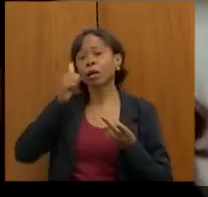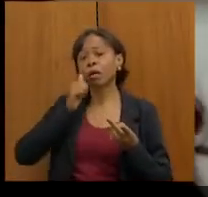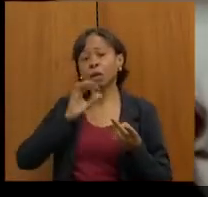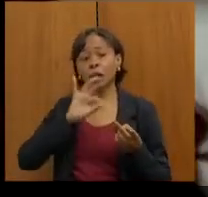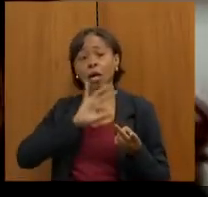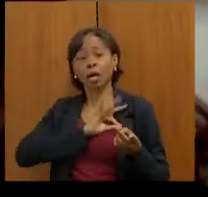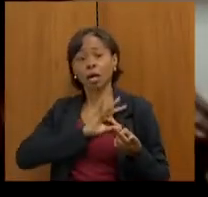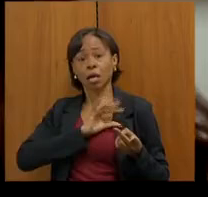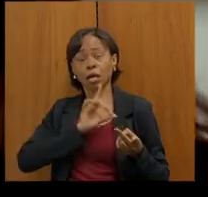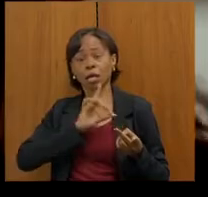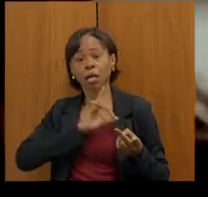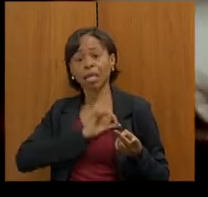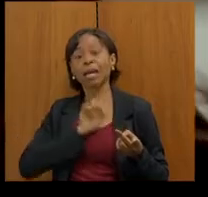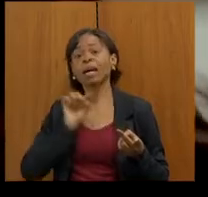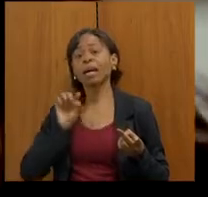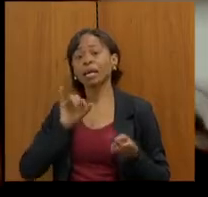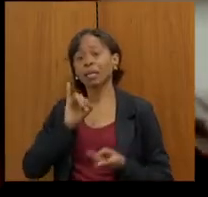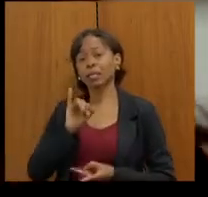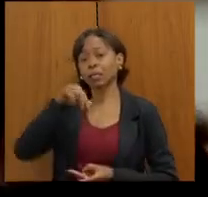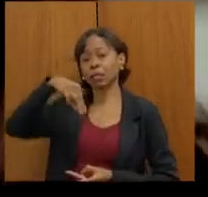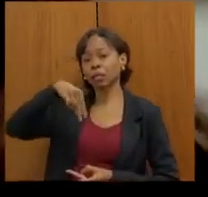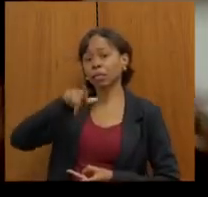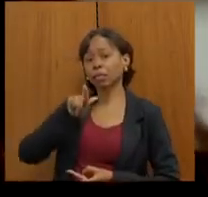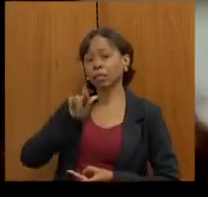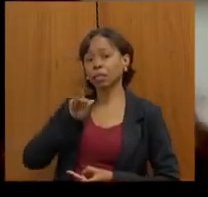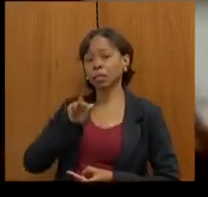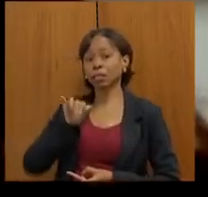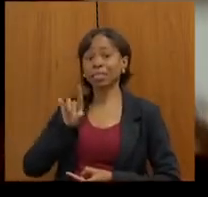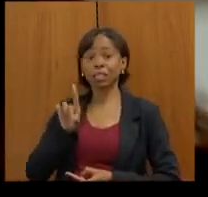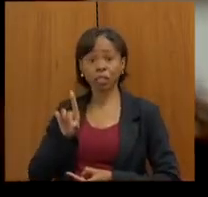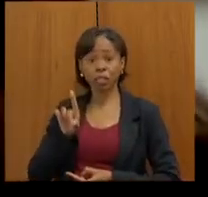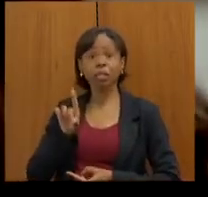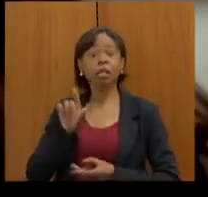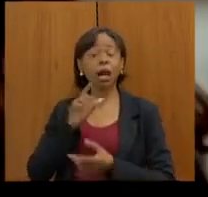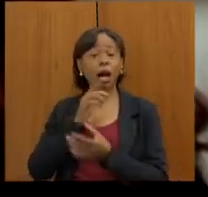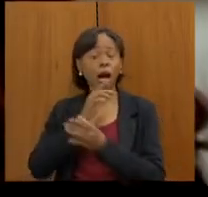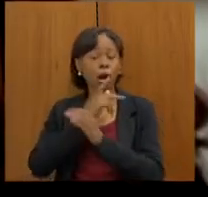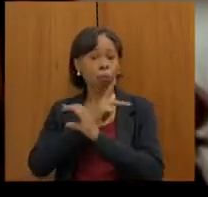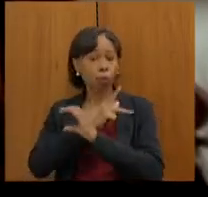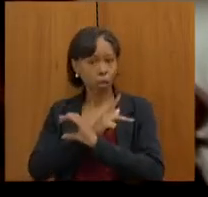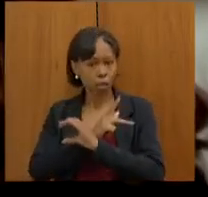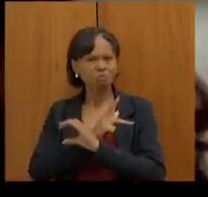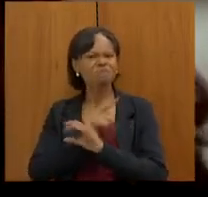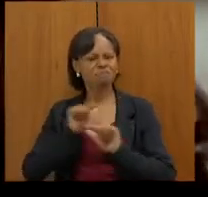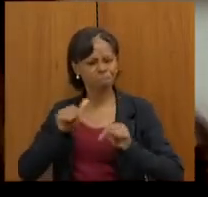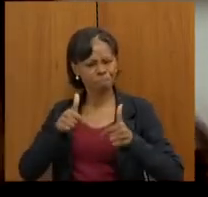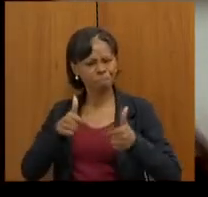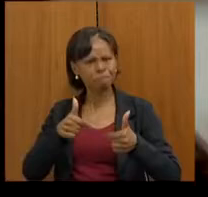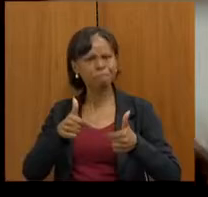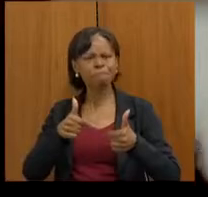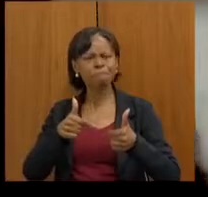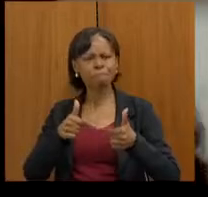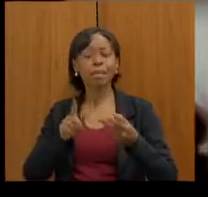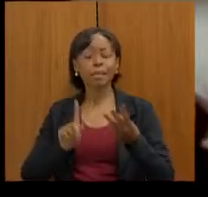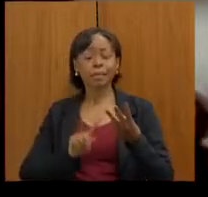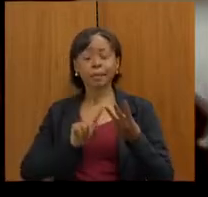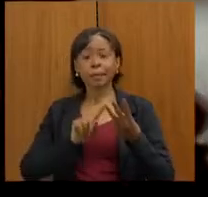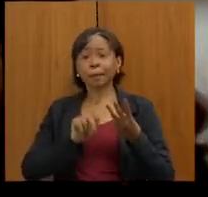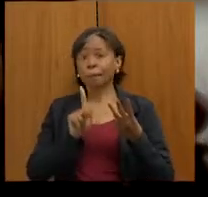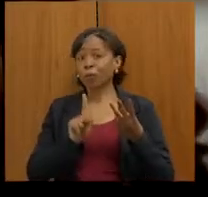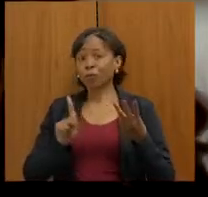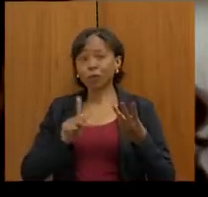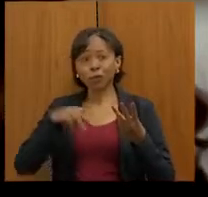vão que também atua de uma forma excelente né na Polícia Civil nós temos a professora Marlise Matos